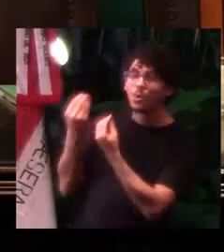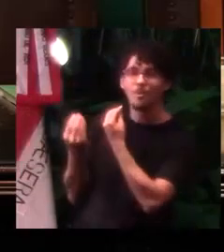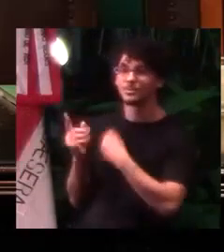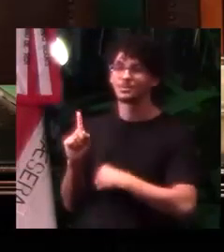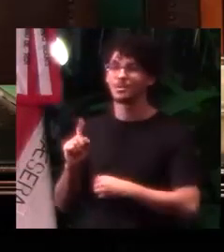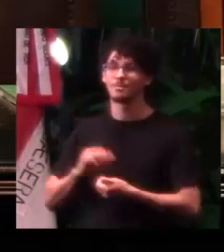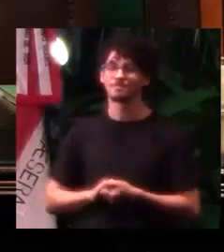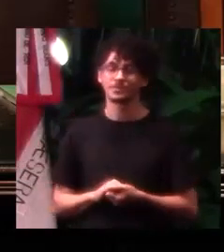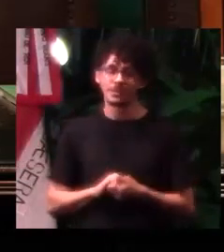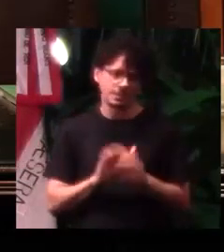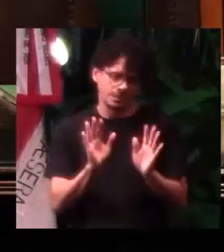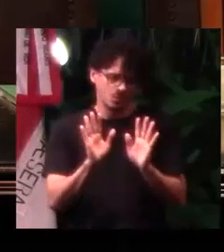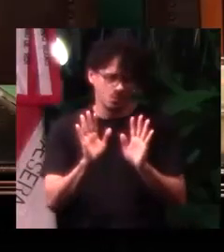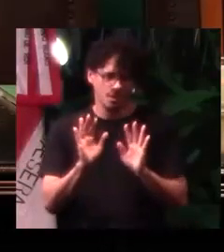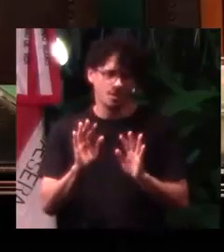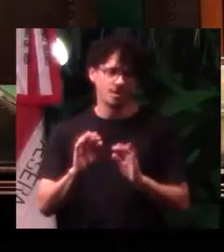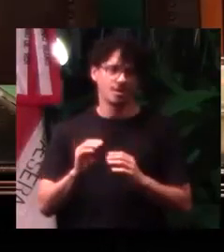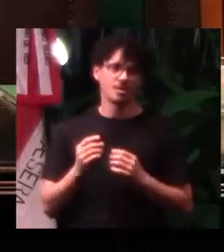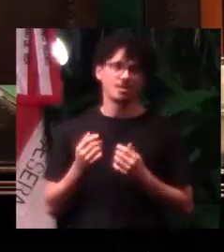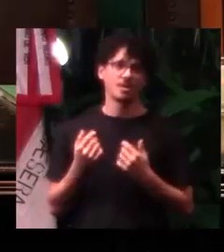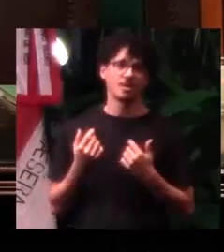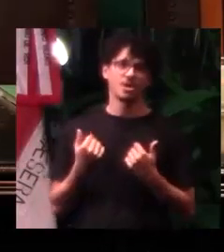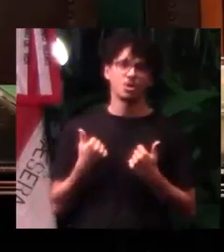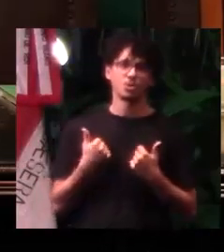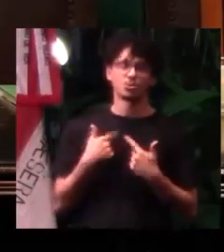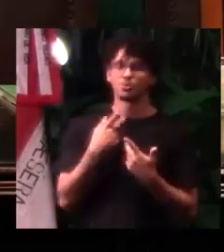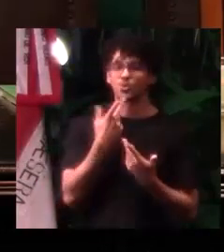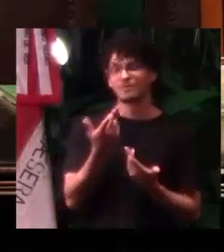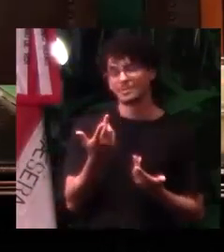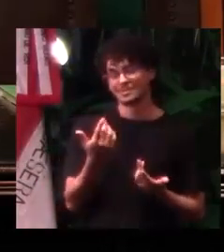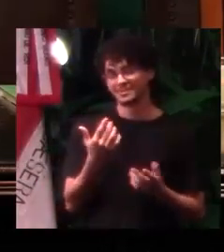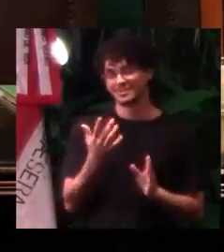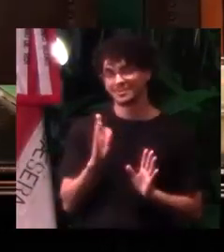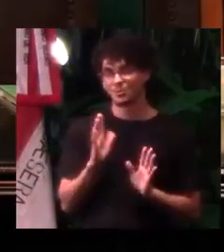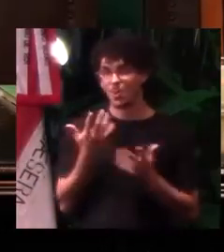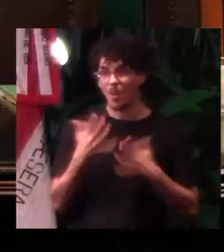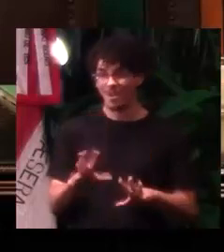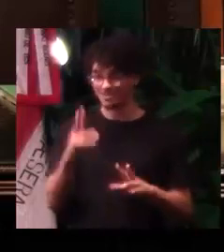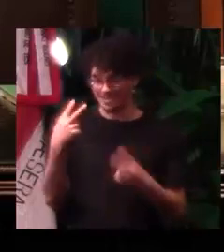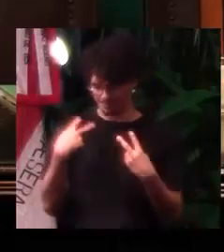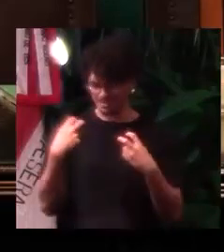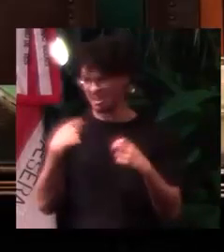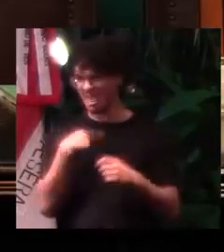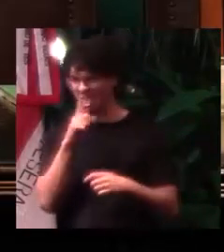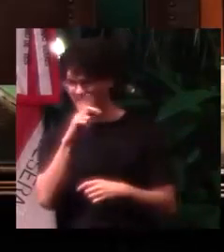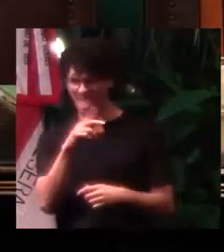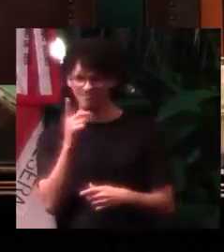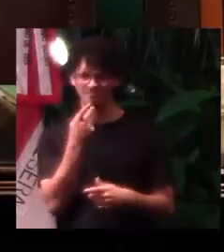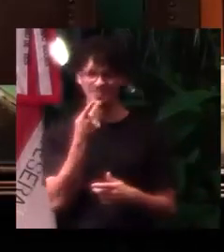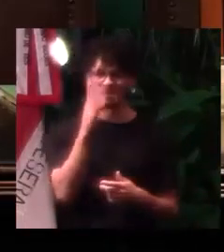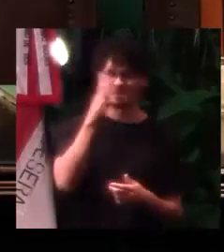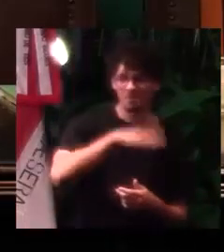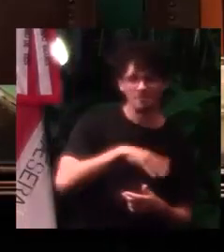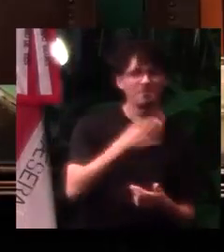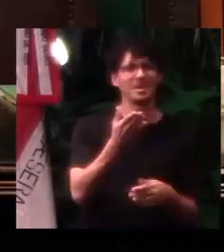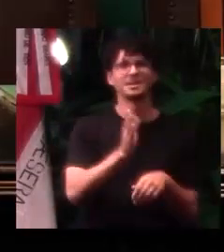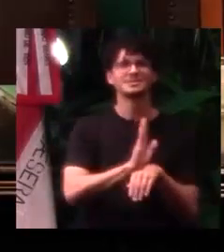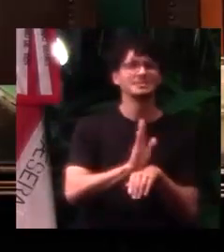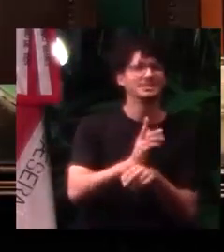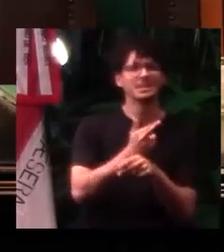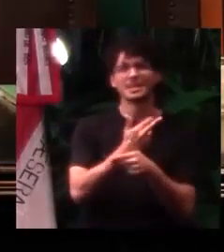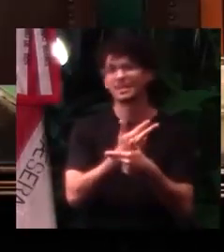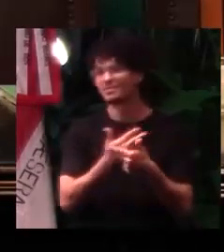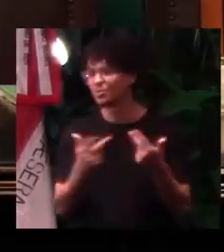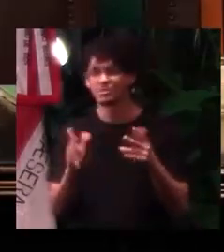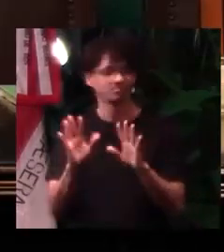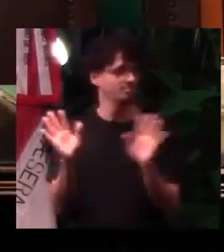E não é nenhuma... não me entendam como crítico, né, ou como nenhuma cápsula de minúcio de nenhuma